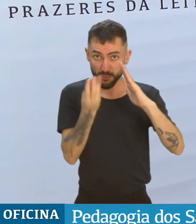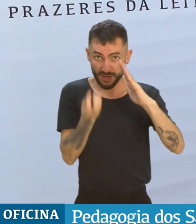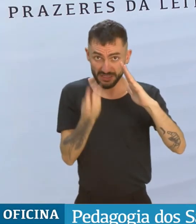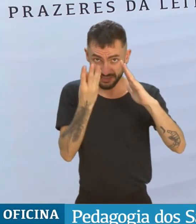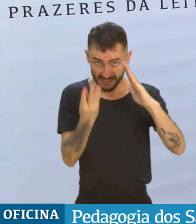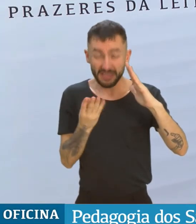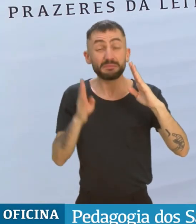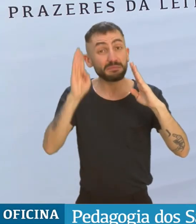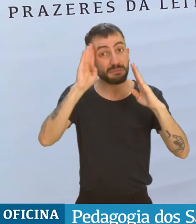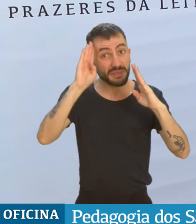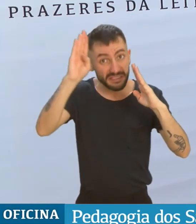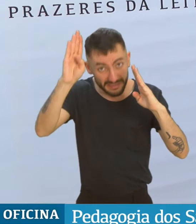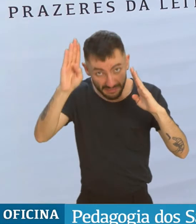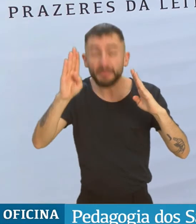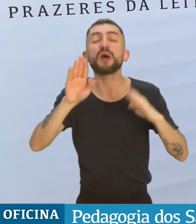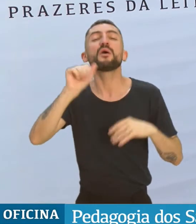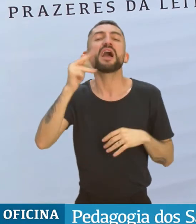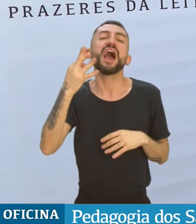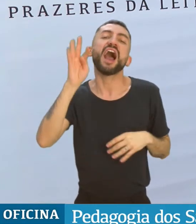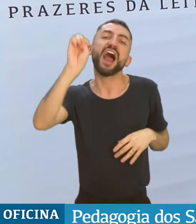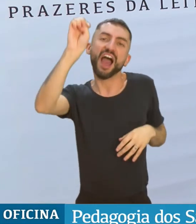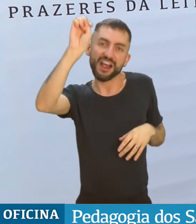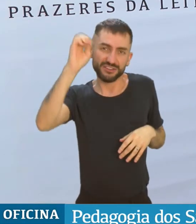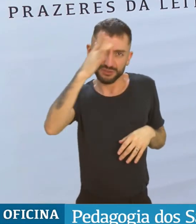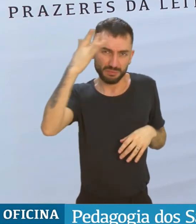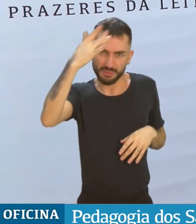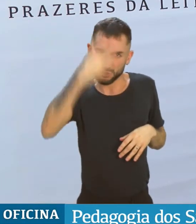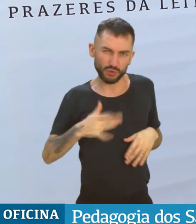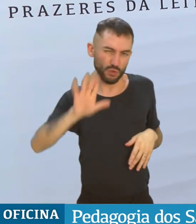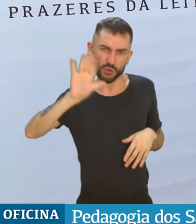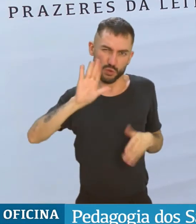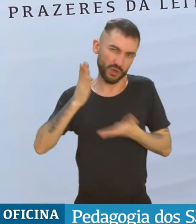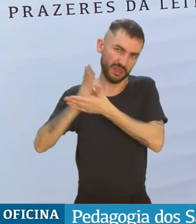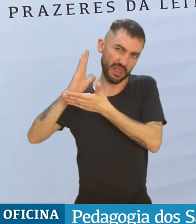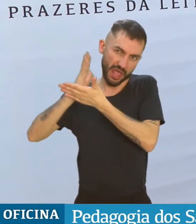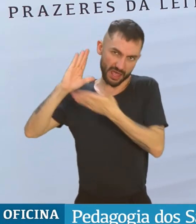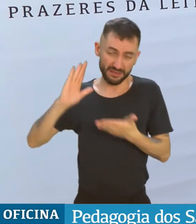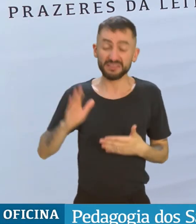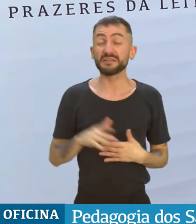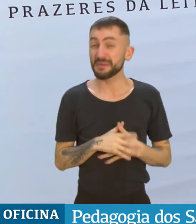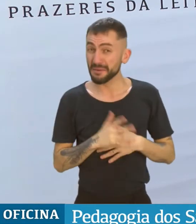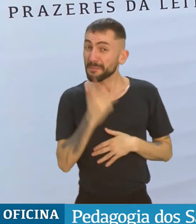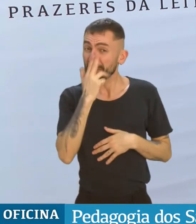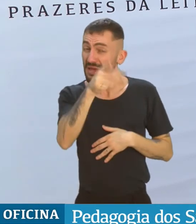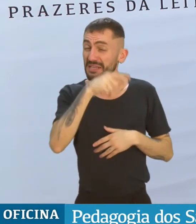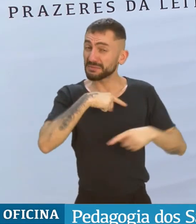importante, mas sim a arte poética? Eu senti uma provocação aqui.